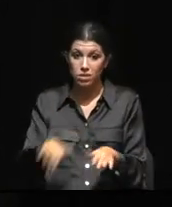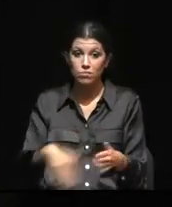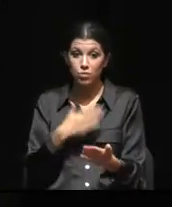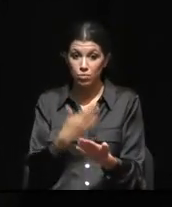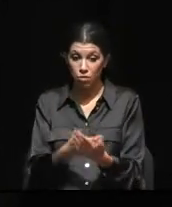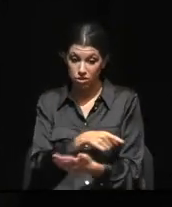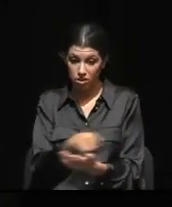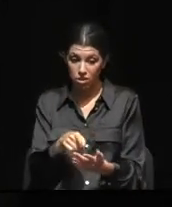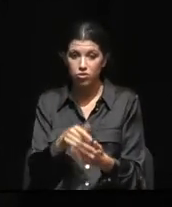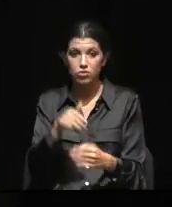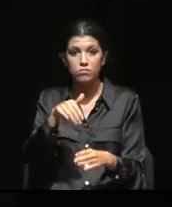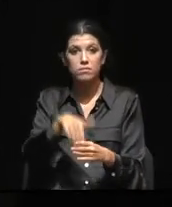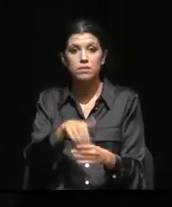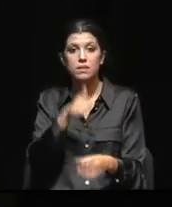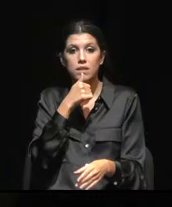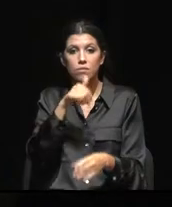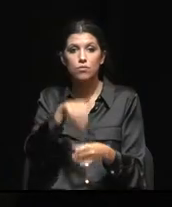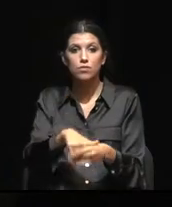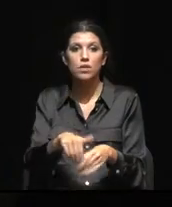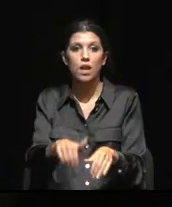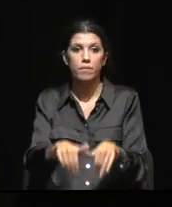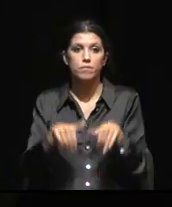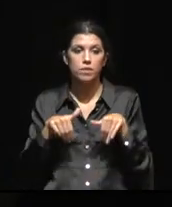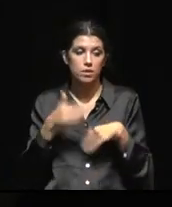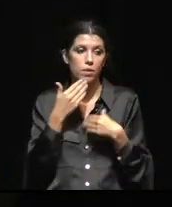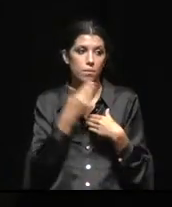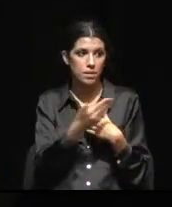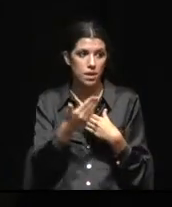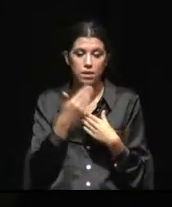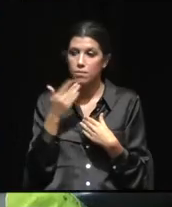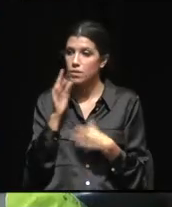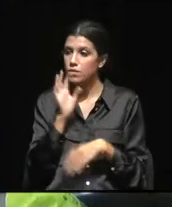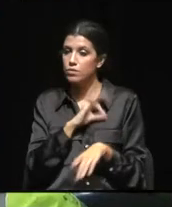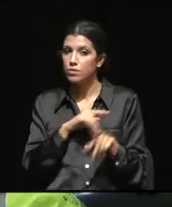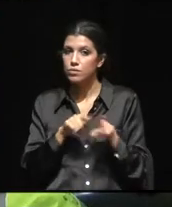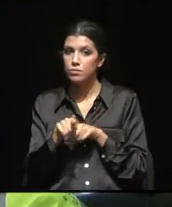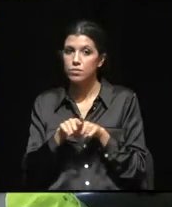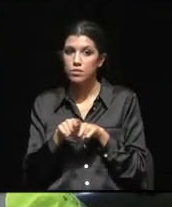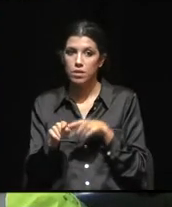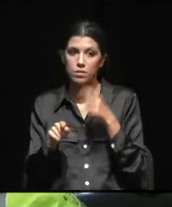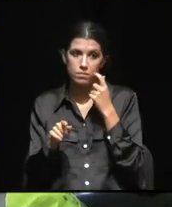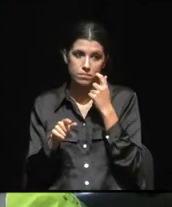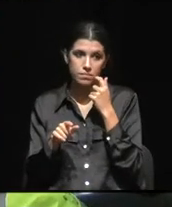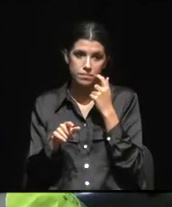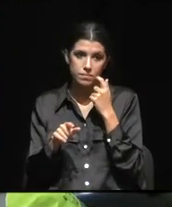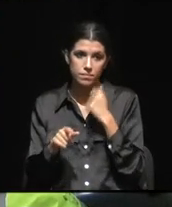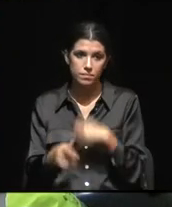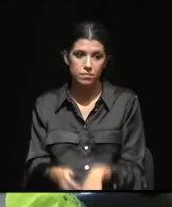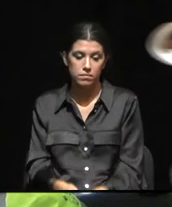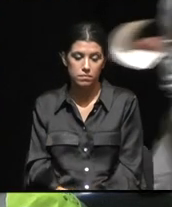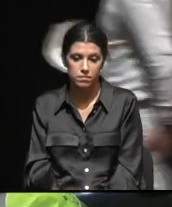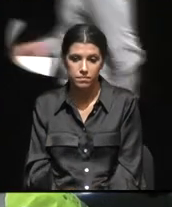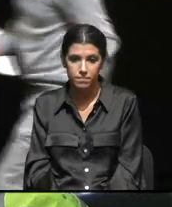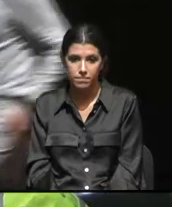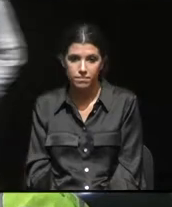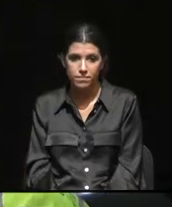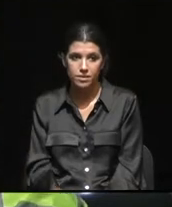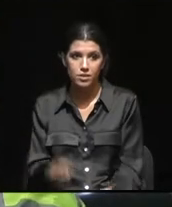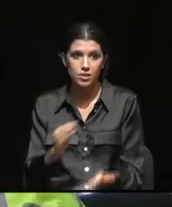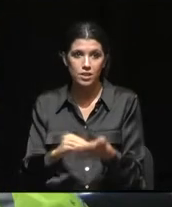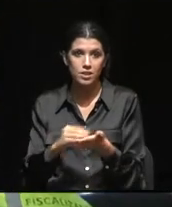vamos optar pela abstenção obgado obri senhor deput temos